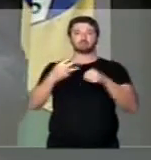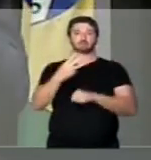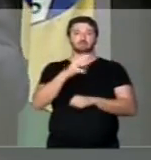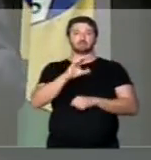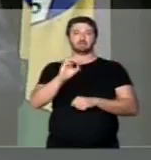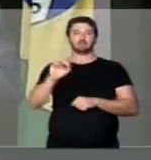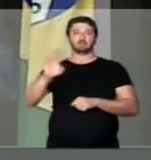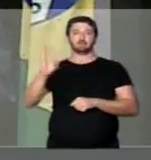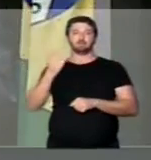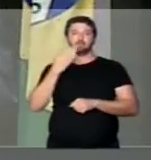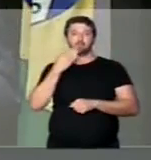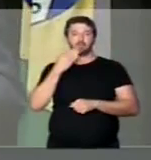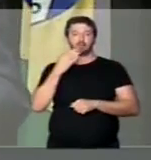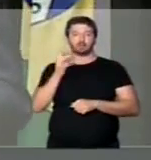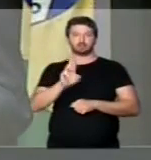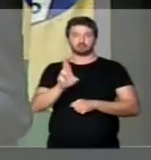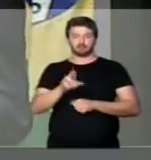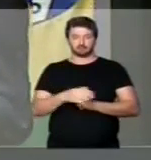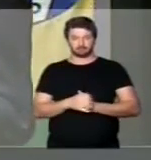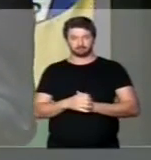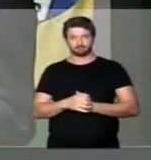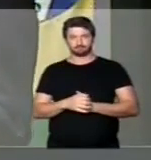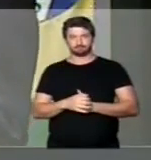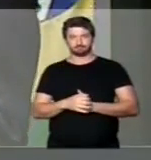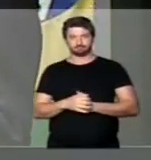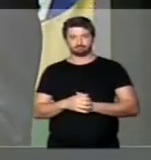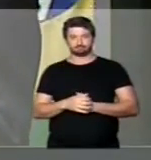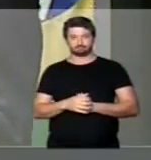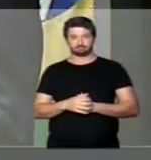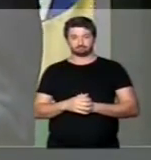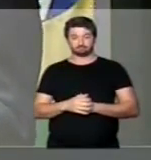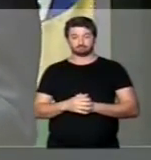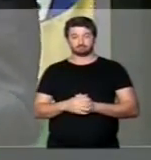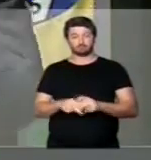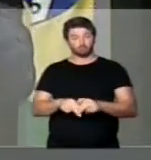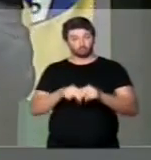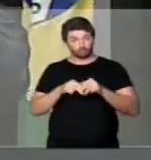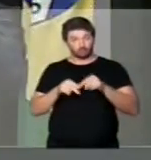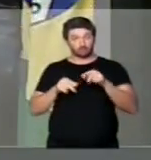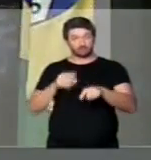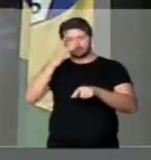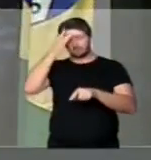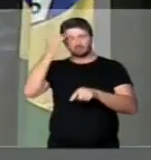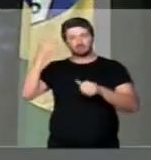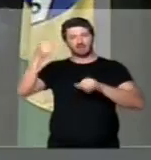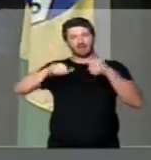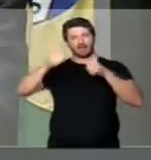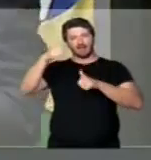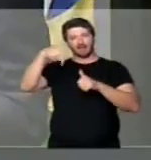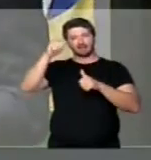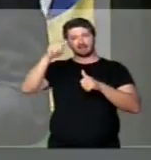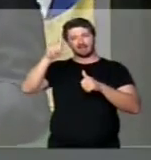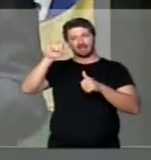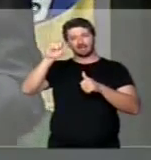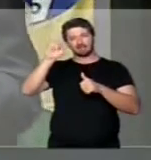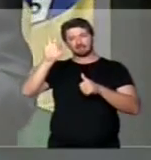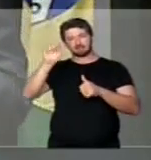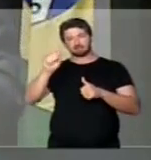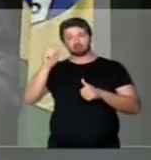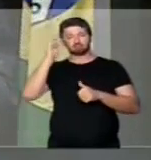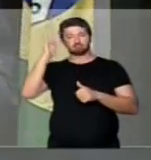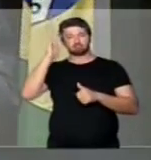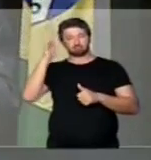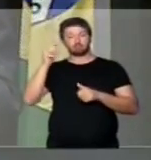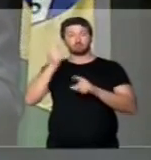300 bilhões de reais. Em consequência, os analistas, aqueles que trabalham com as previsões